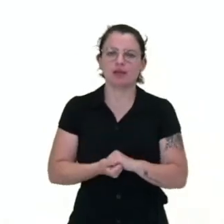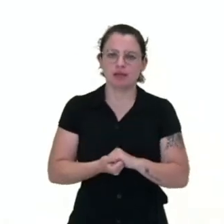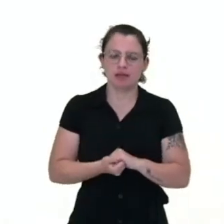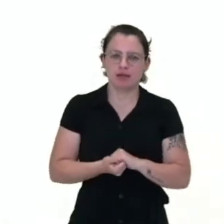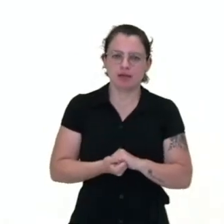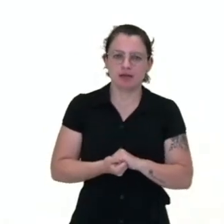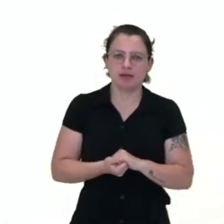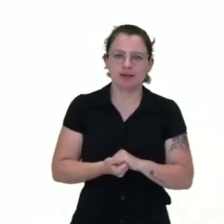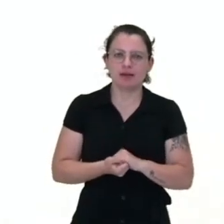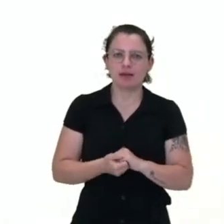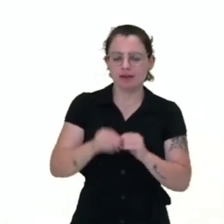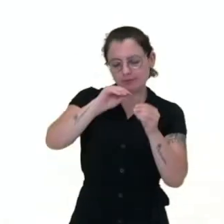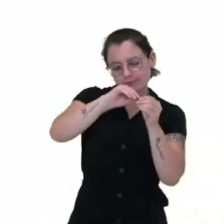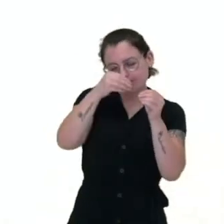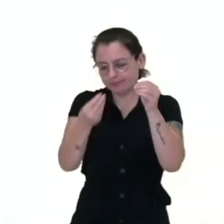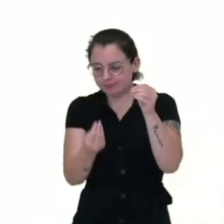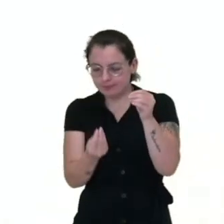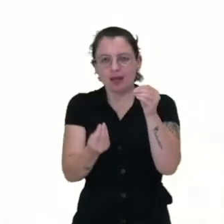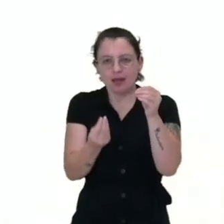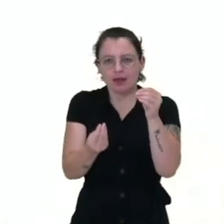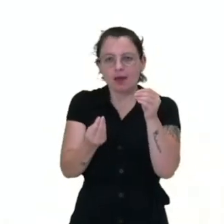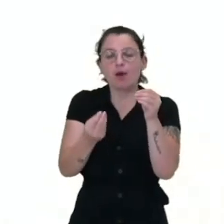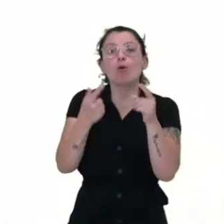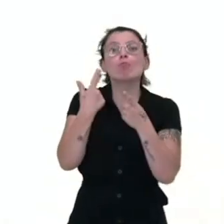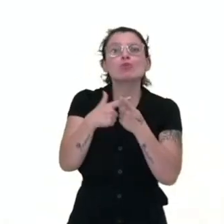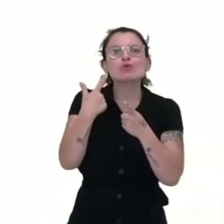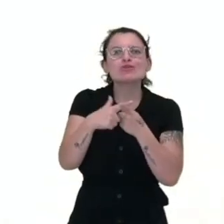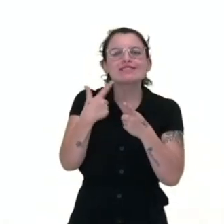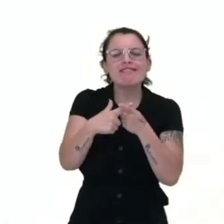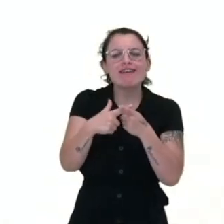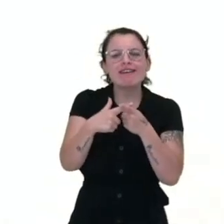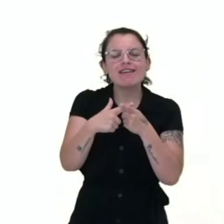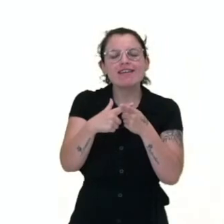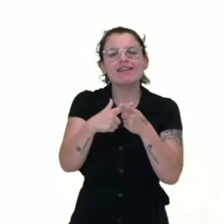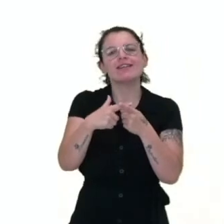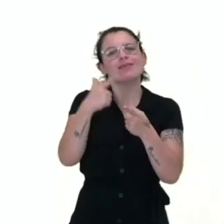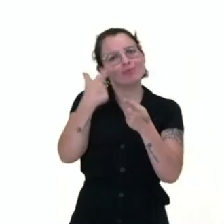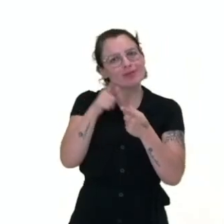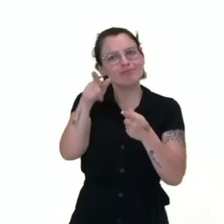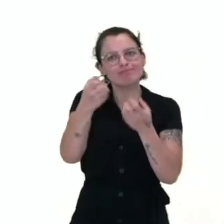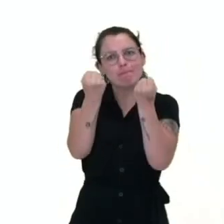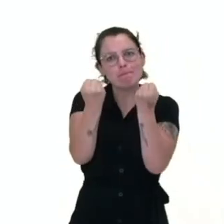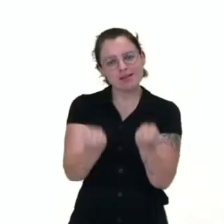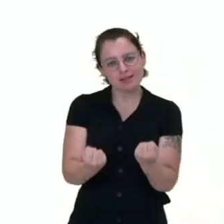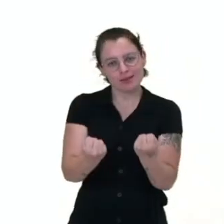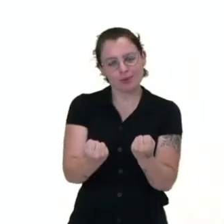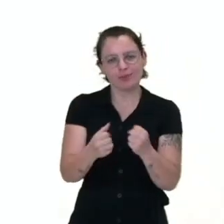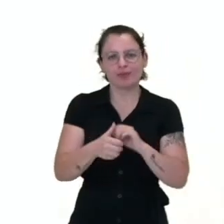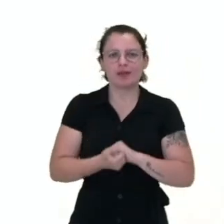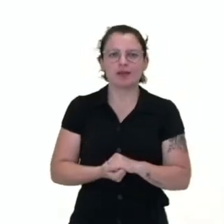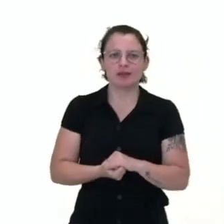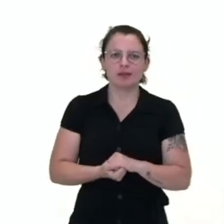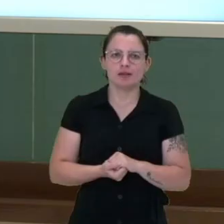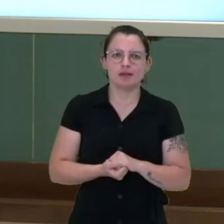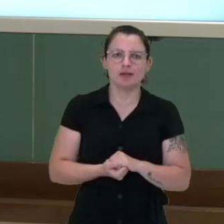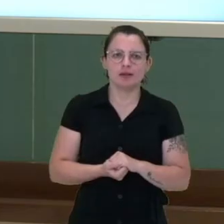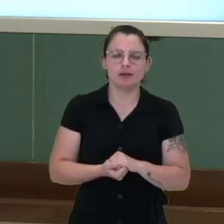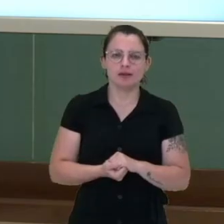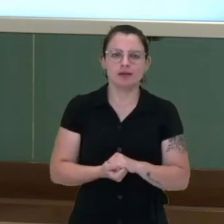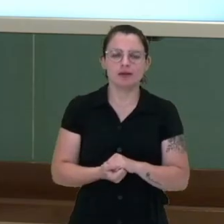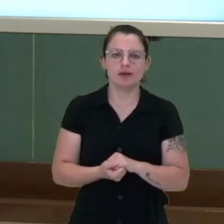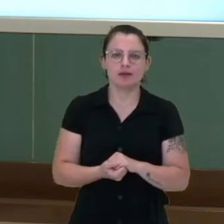ela está pesada, cheia de bicarbonato de sódio. Para o bicarbonato não cair direto